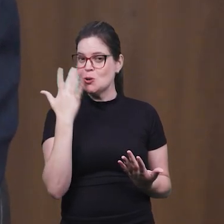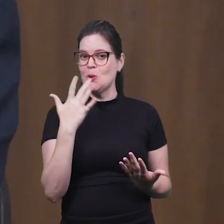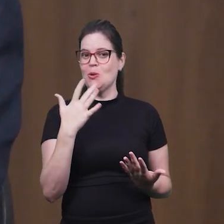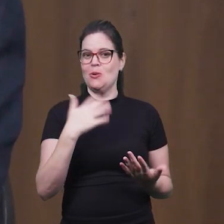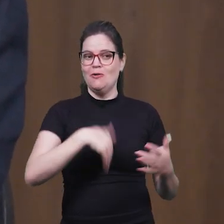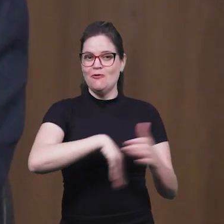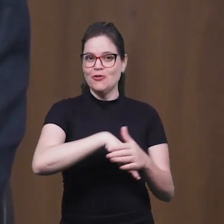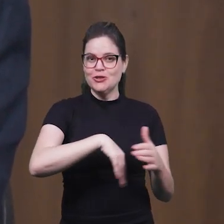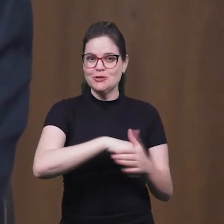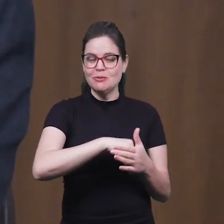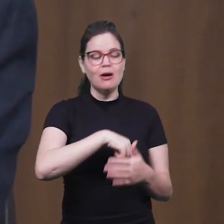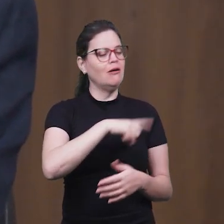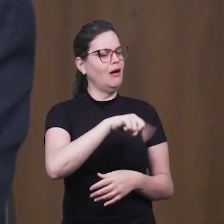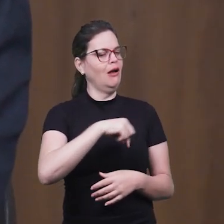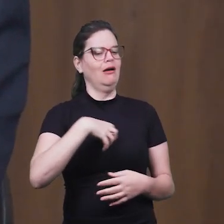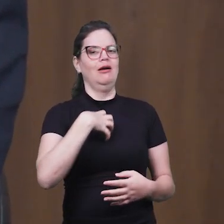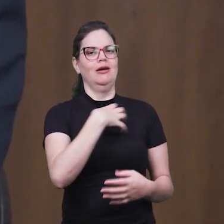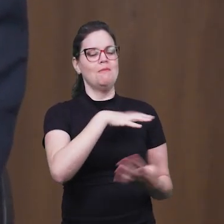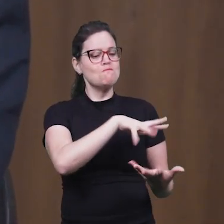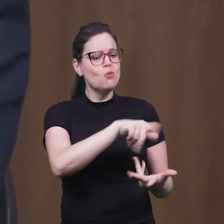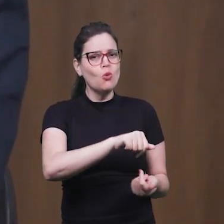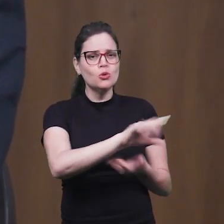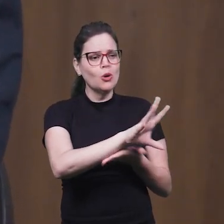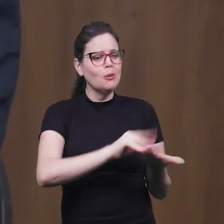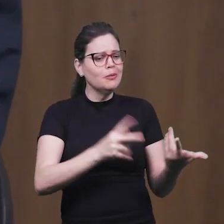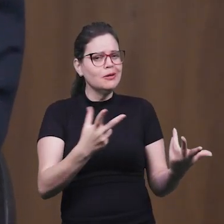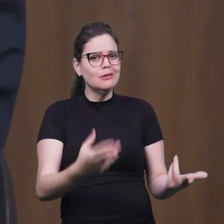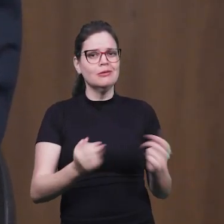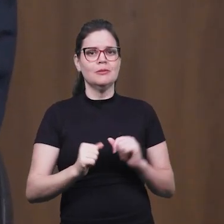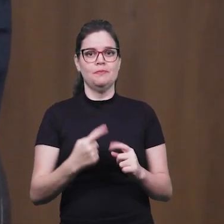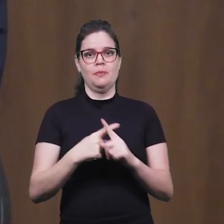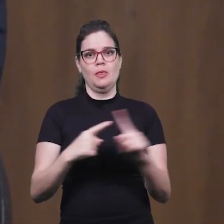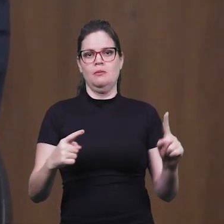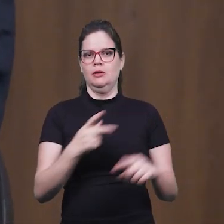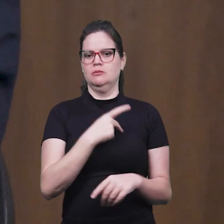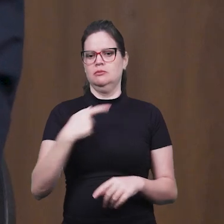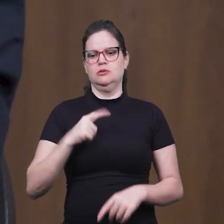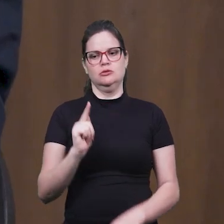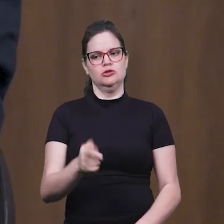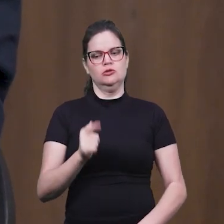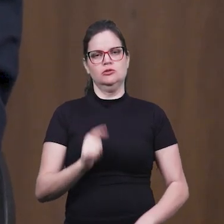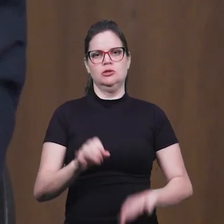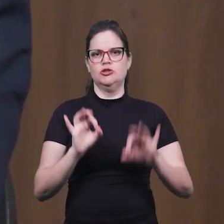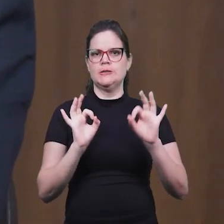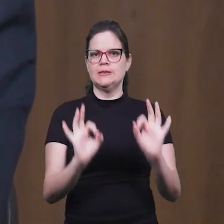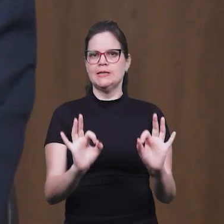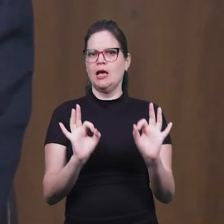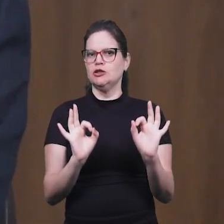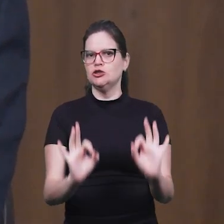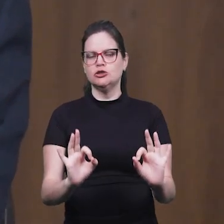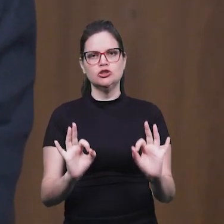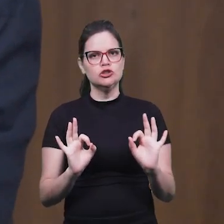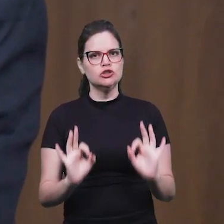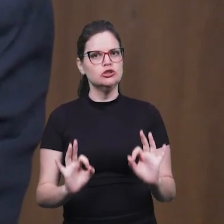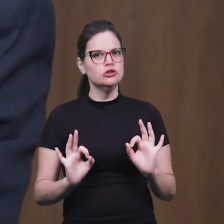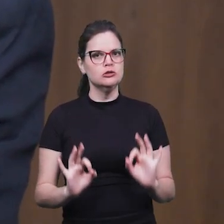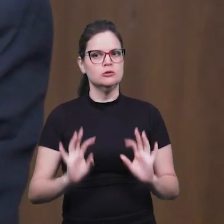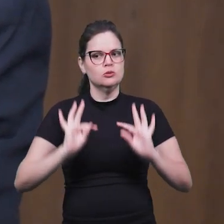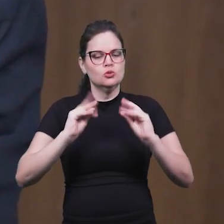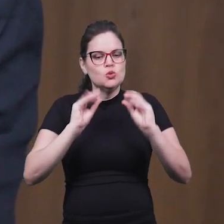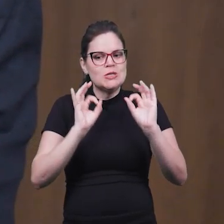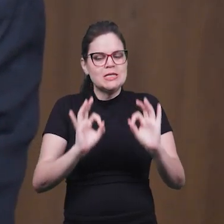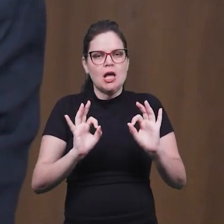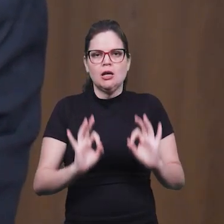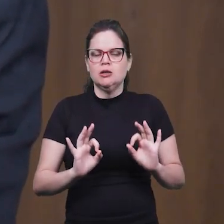toda. E o Gedeuti, ele já era todo certinho, as coisas tudo certinho e tal. E ele chamou o